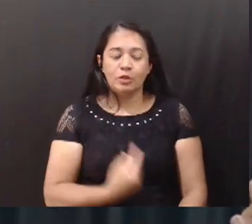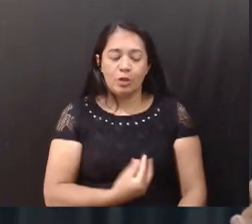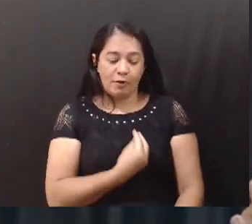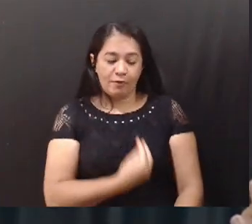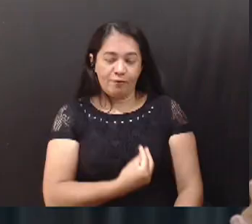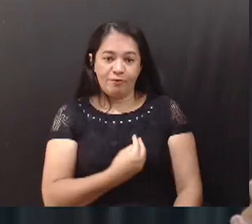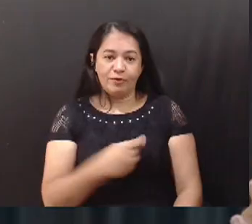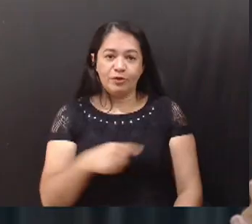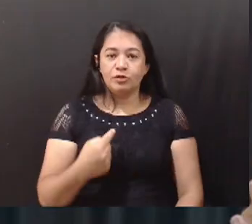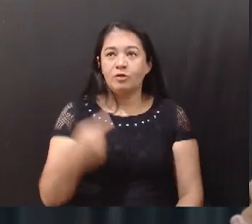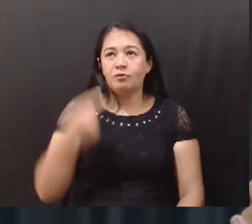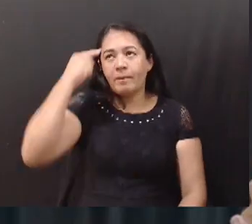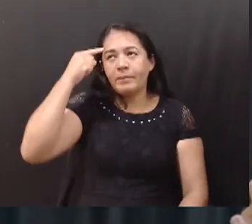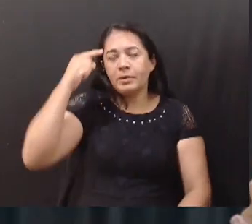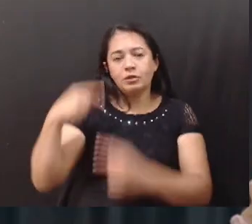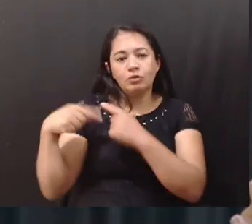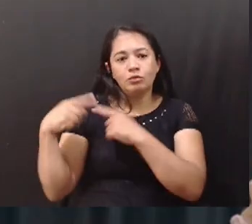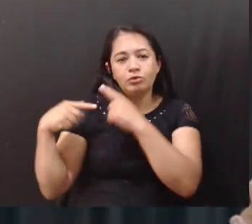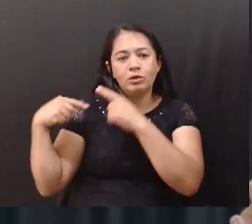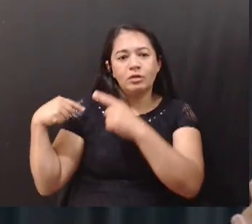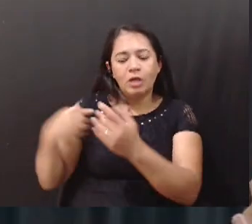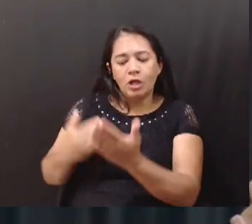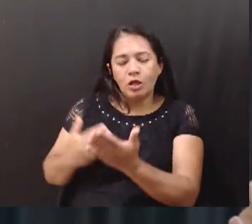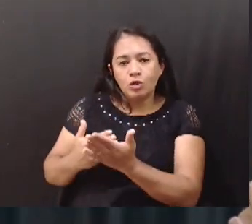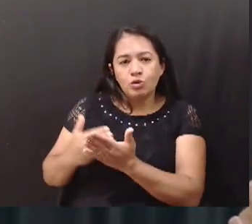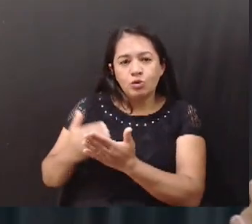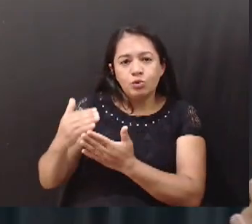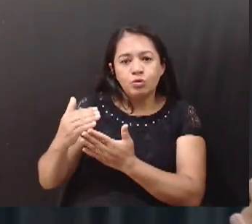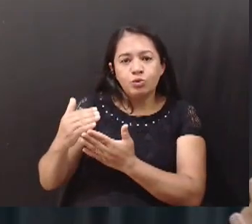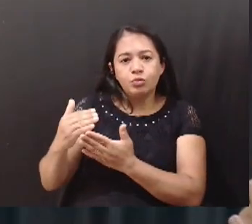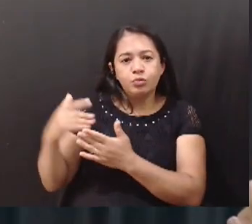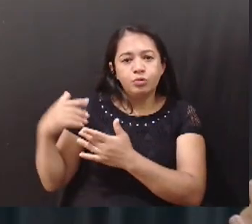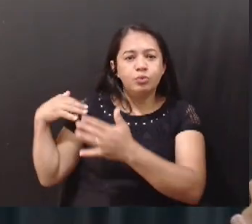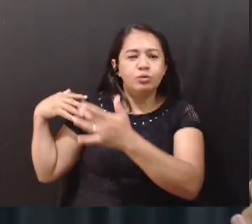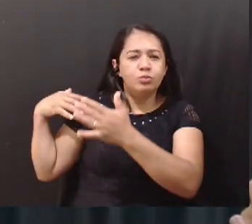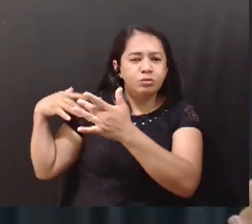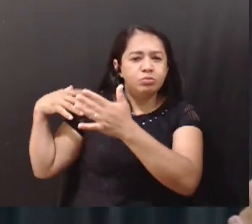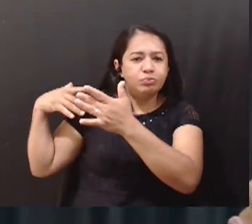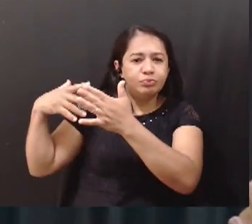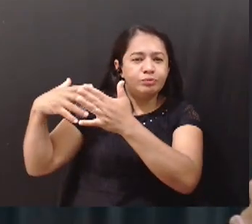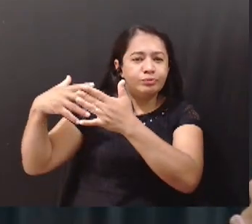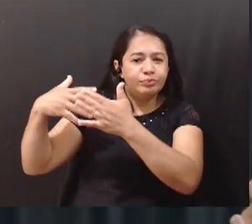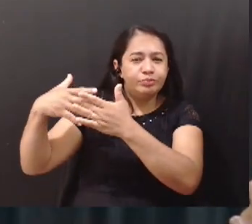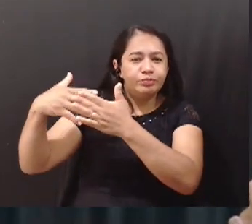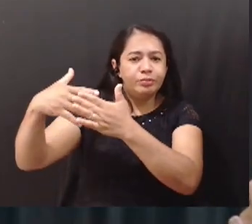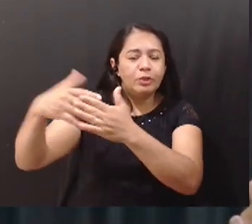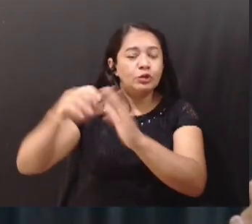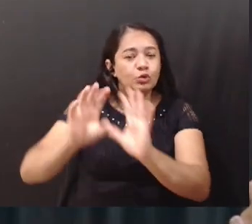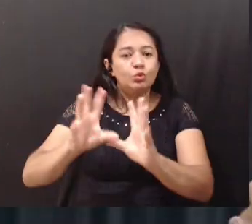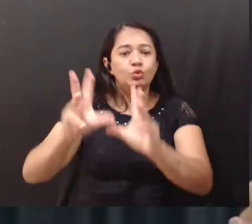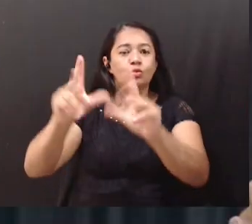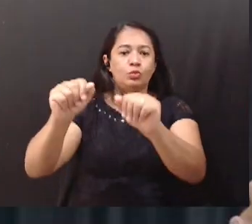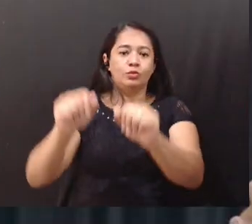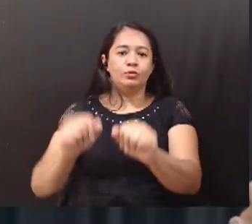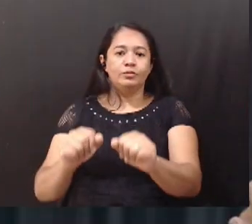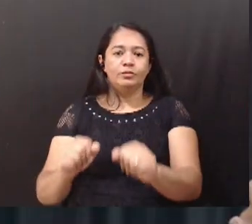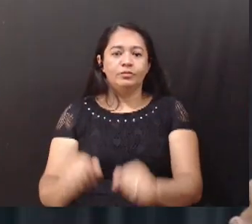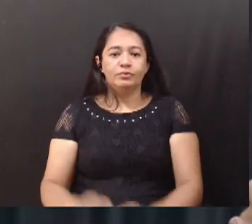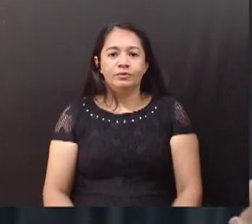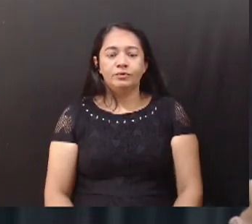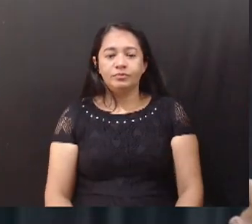desenvolvimento lá desde o começo dos Neandertais, né? Homo sapiens sapiens.